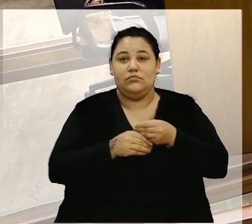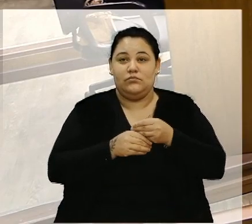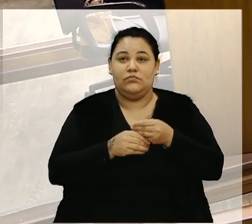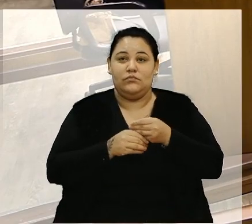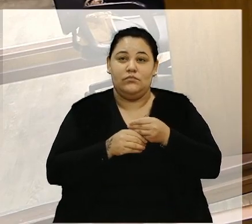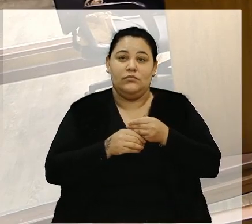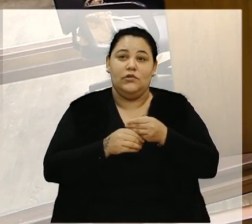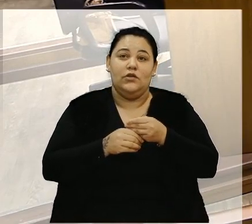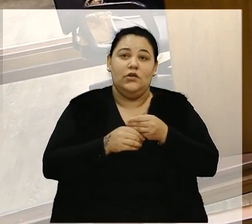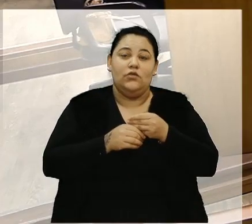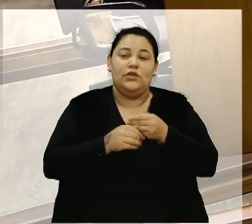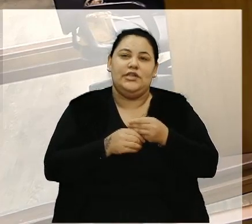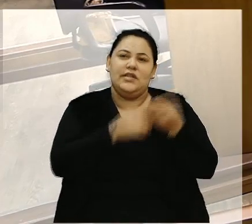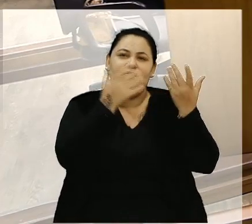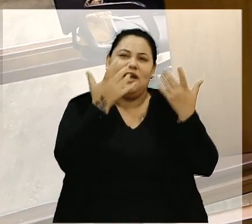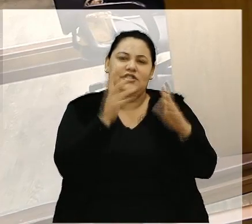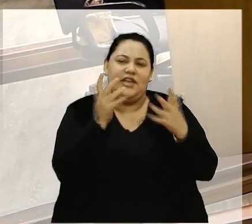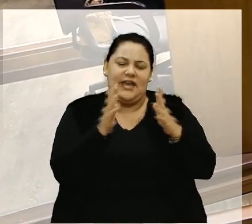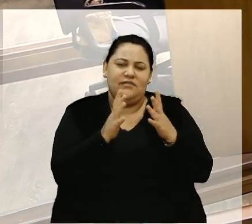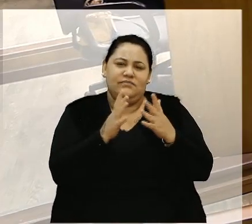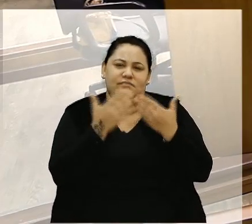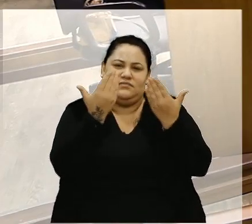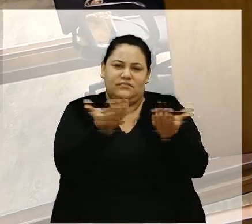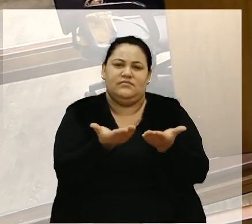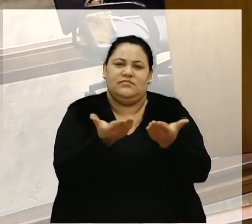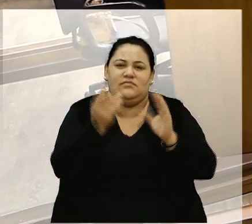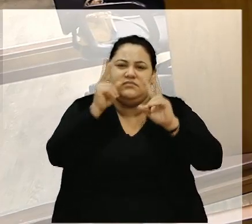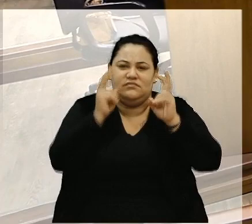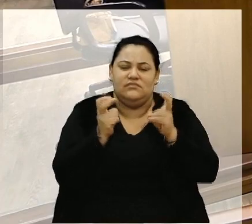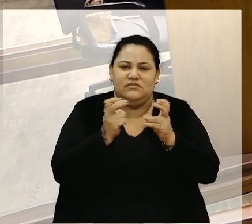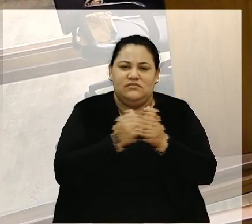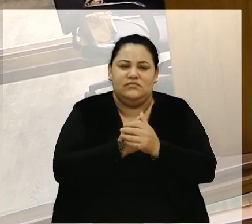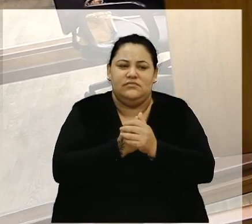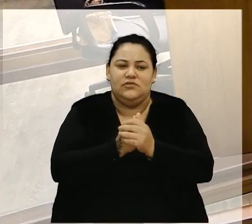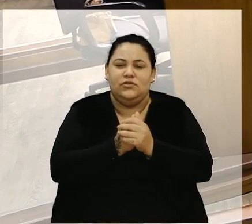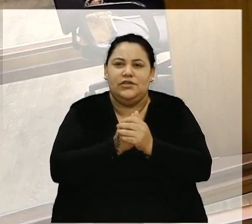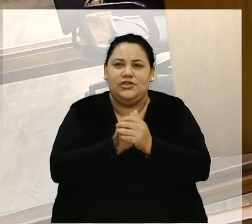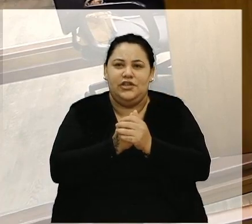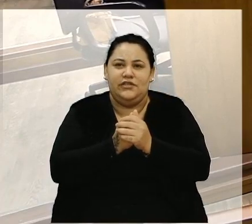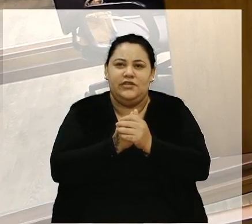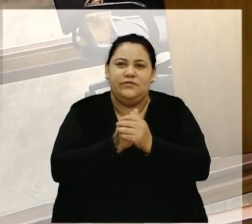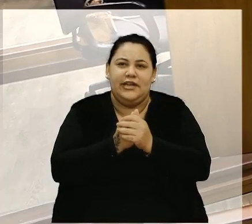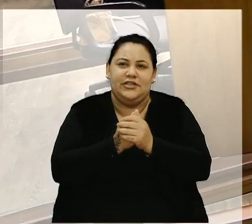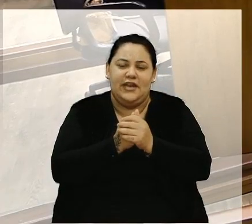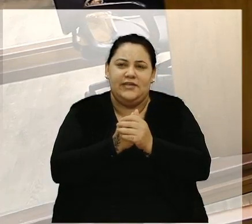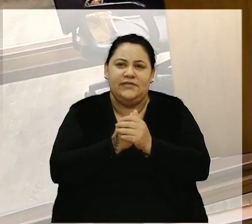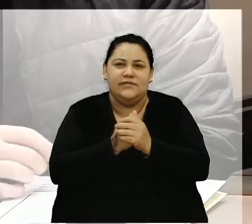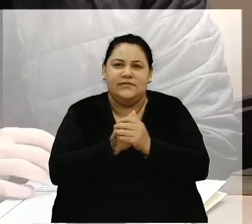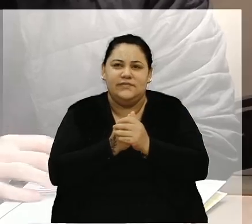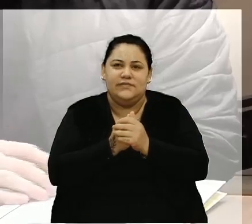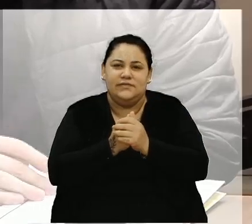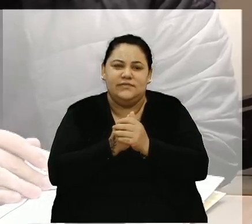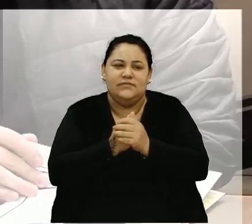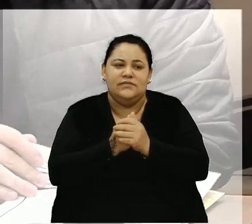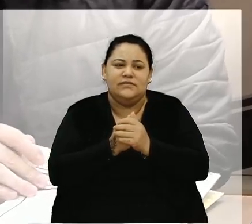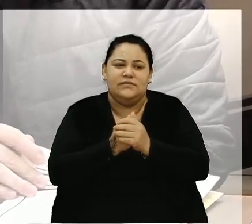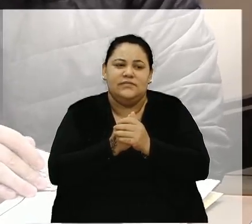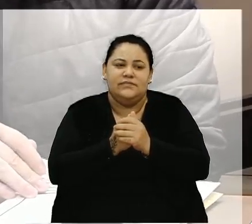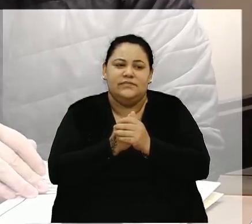nobre colega moleque. Desculpa porque trato com carinho também, né? Wagner Petrini. Né?